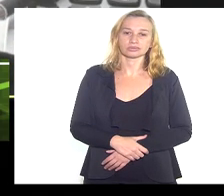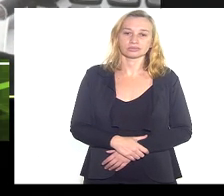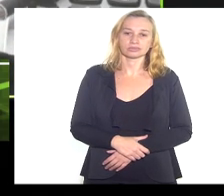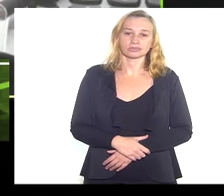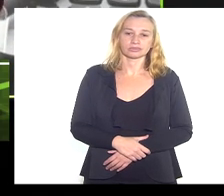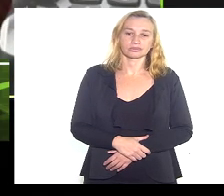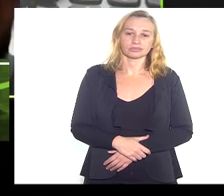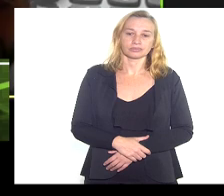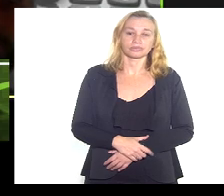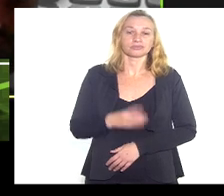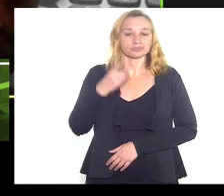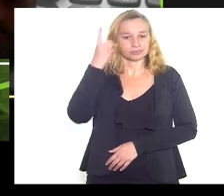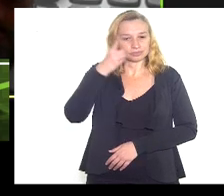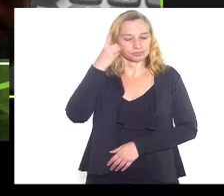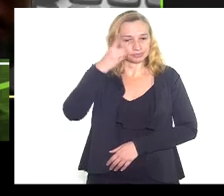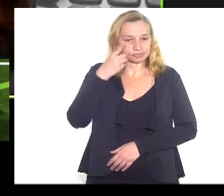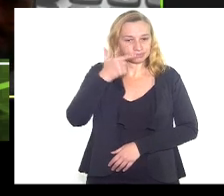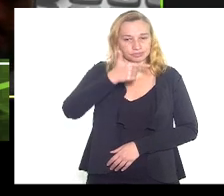Deputado Luiz Paulo,